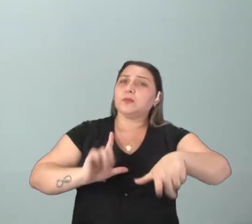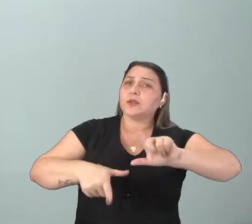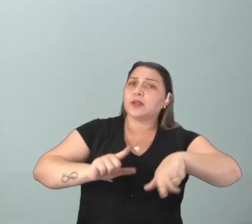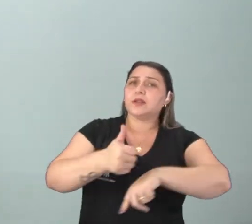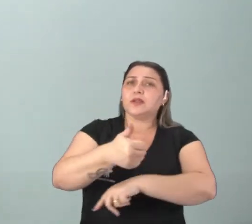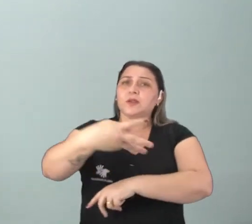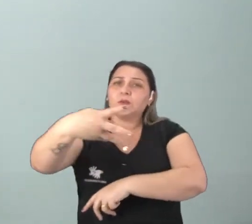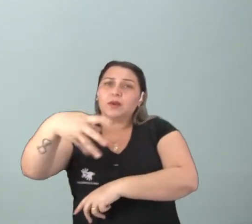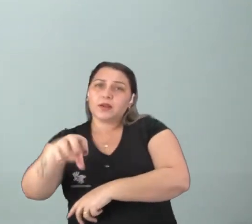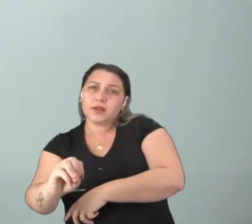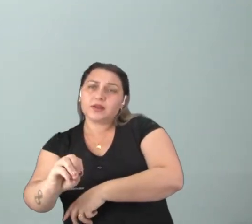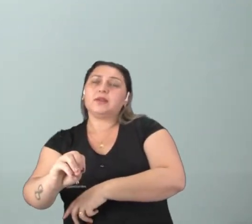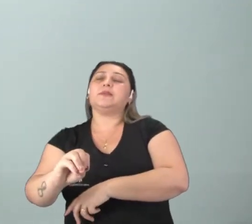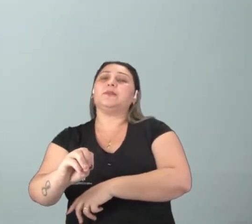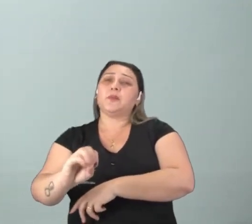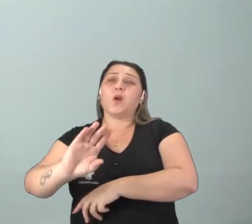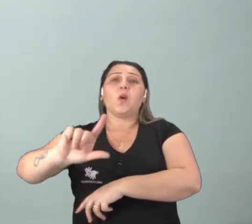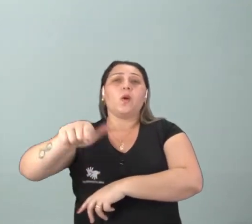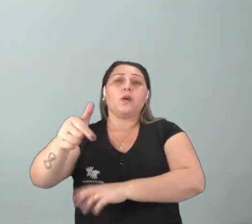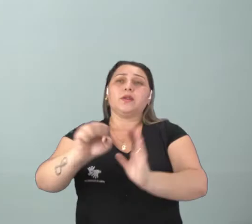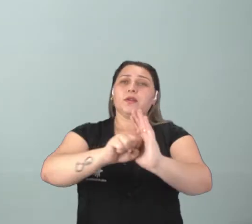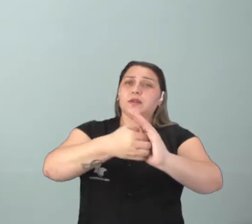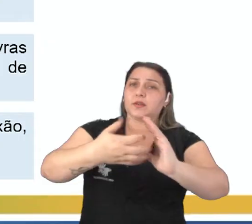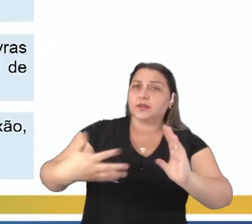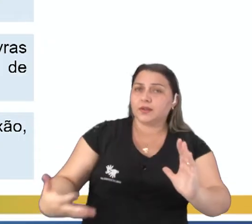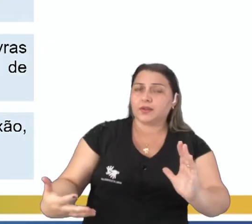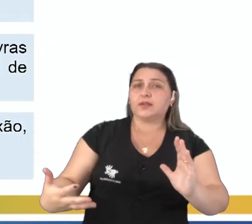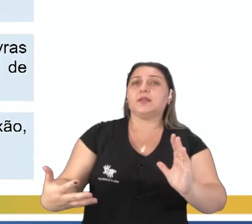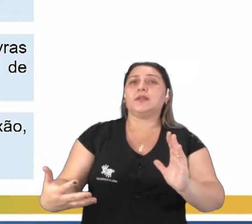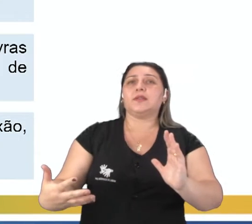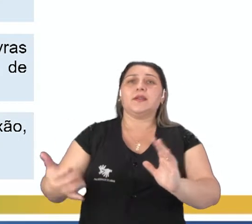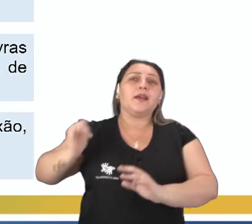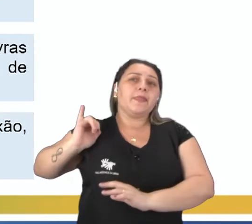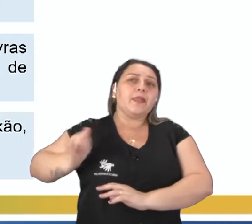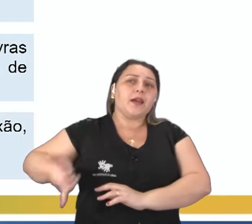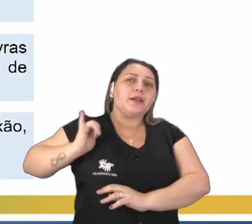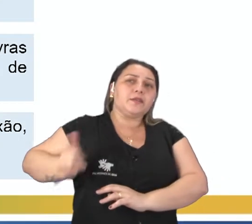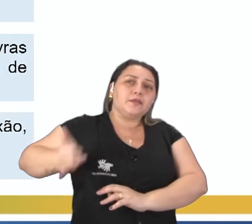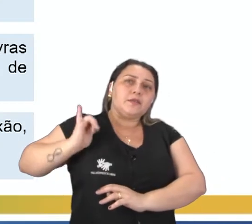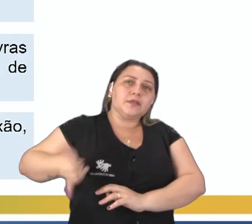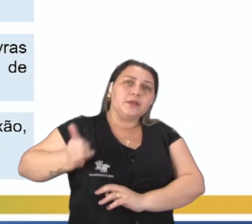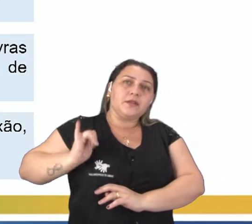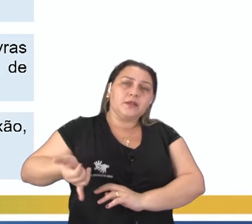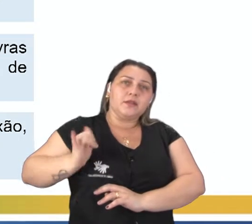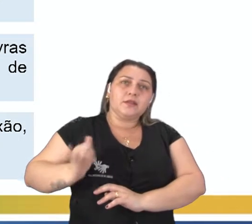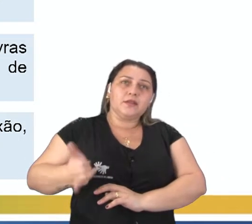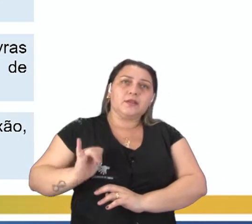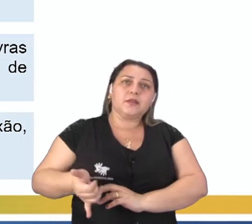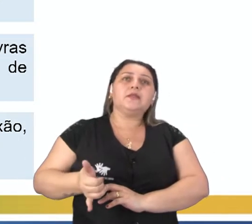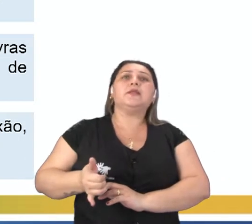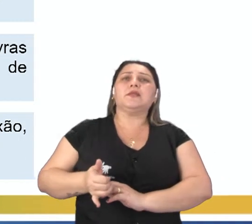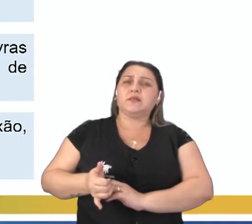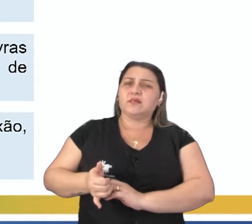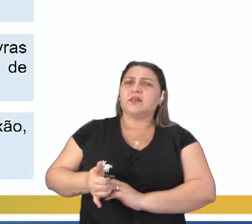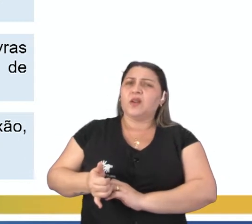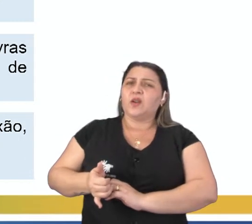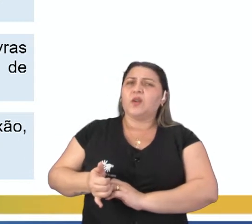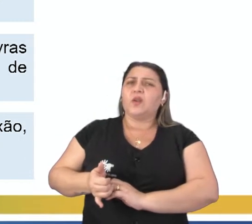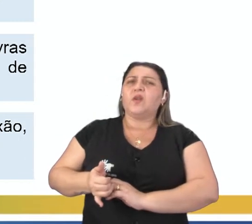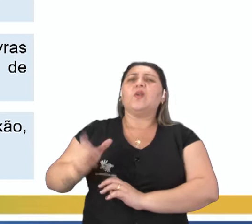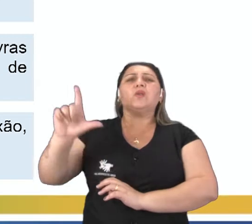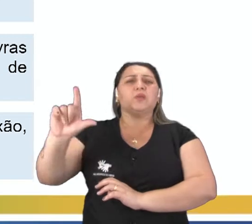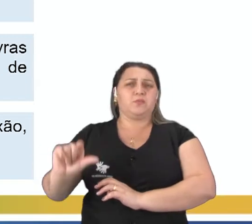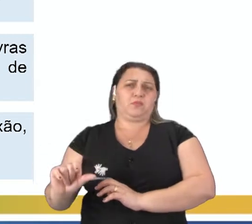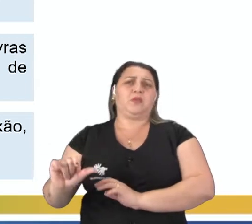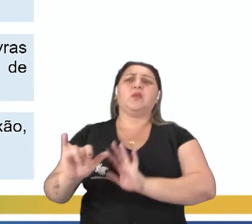são 140. Outra característica é a narratividade. Narratividade, então os